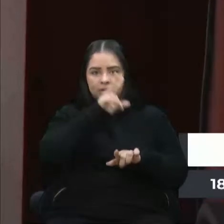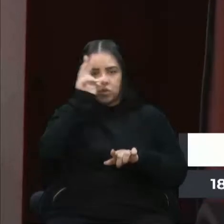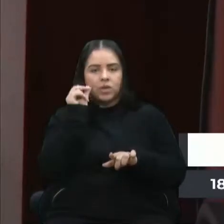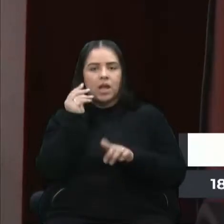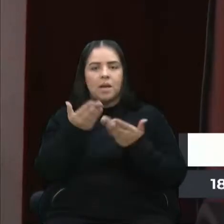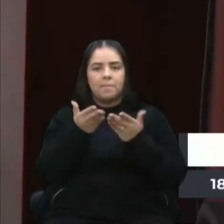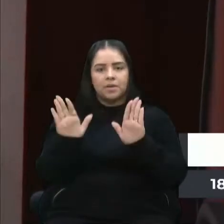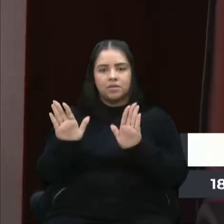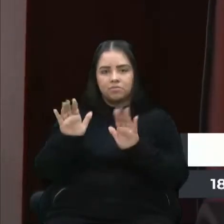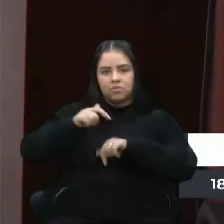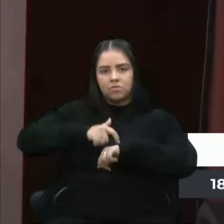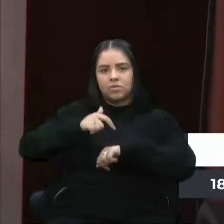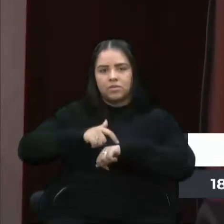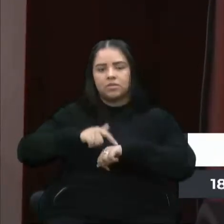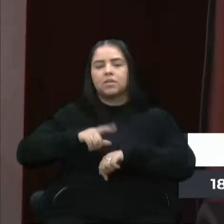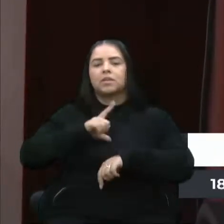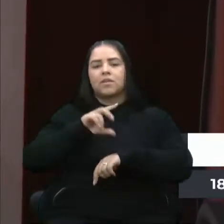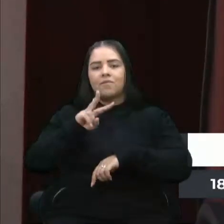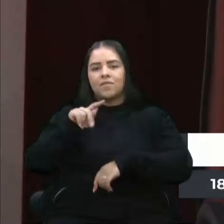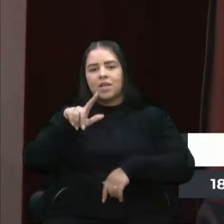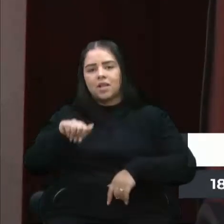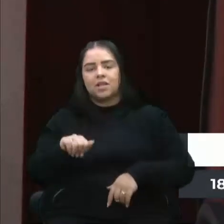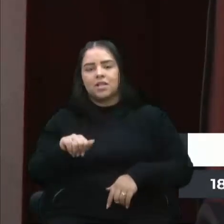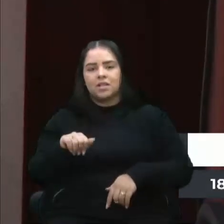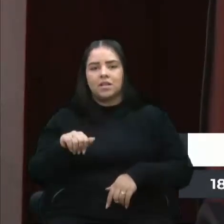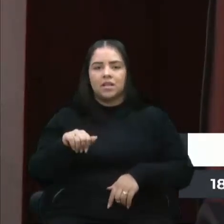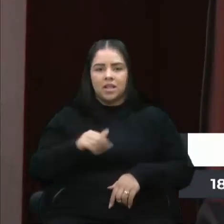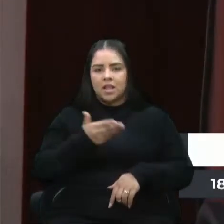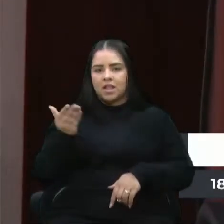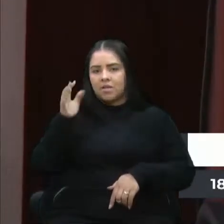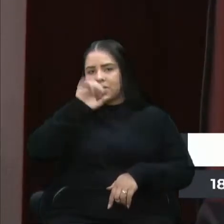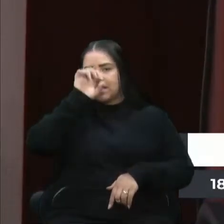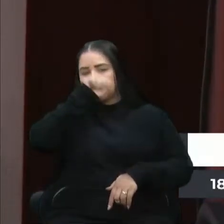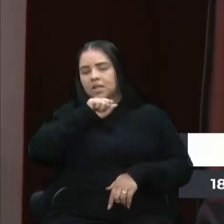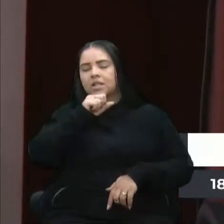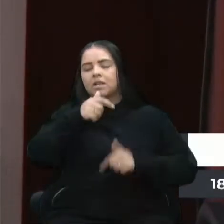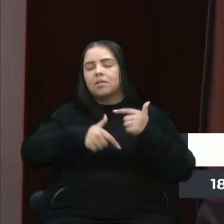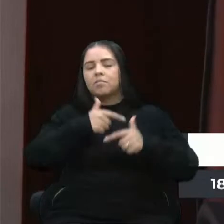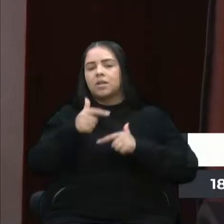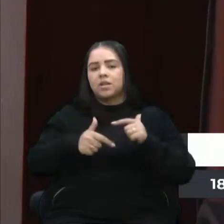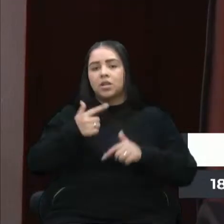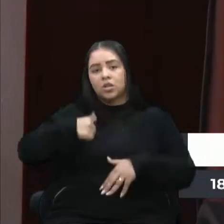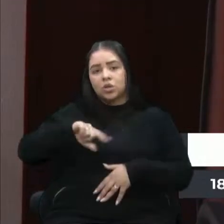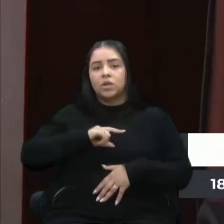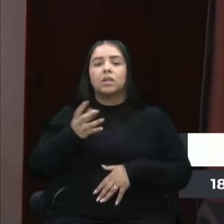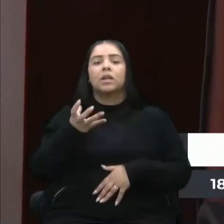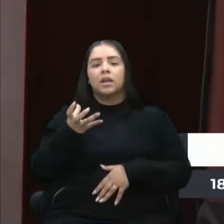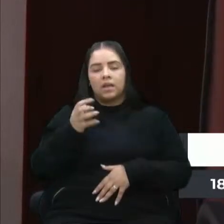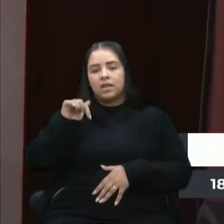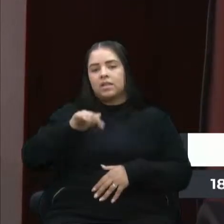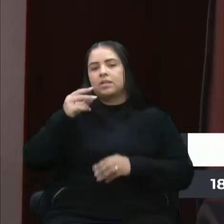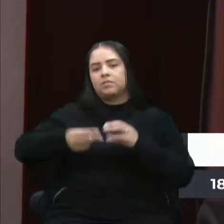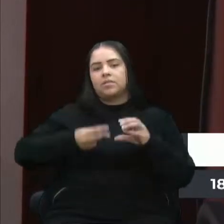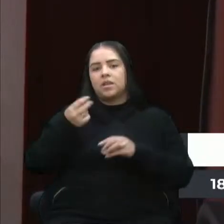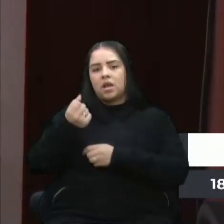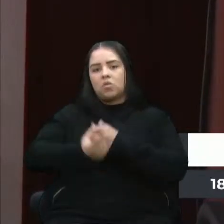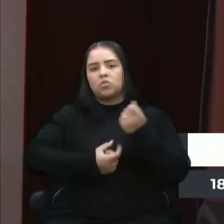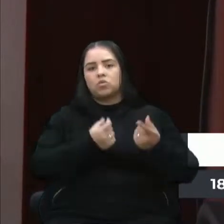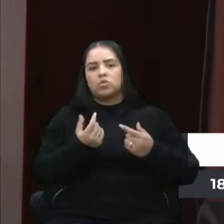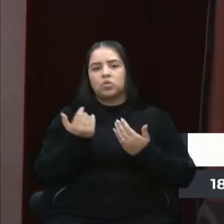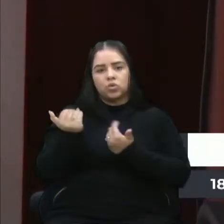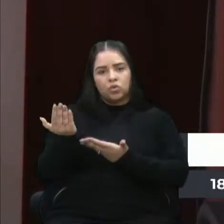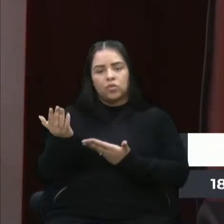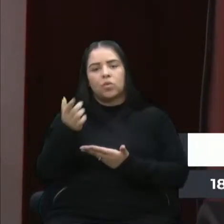vagas para aprendizes, né, atuarem ali, a gente quer fazer isso aqui na Câmara, né, de que alguns jovens possam atuar aqui